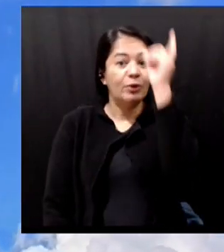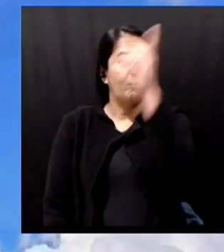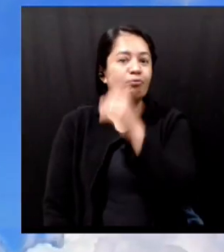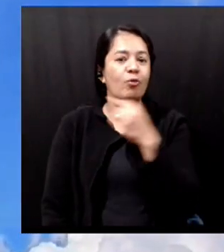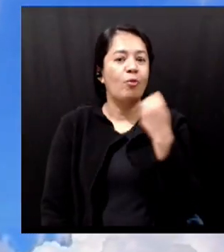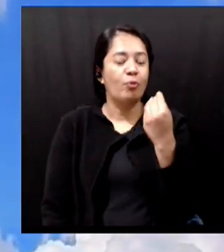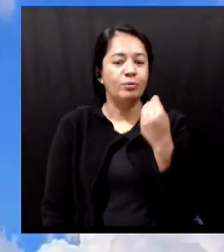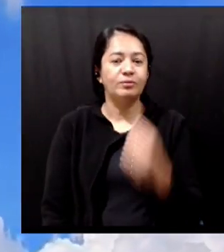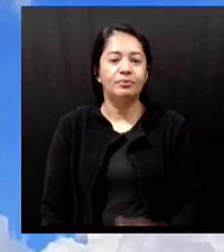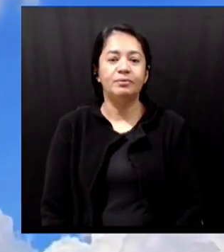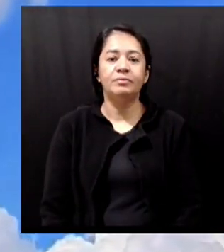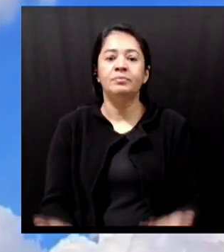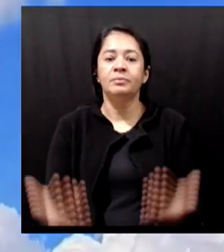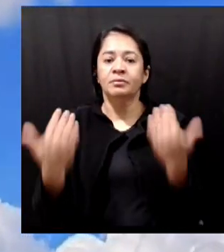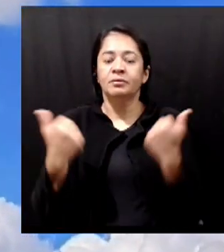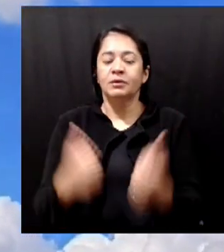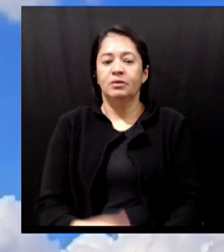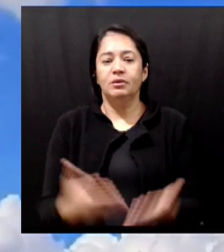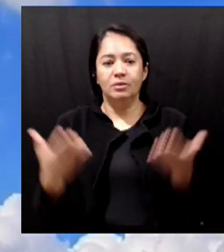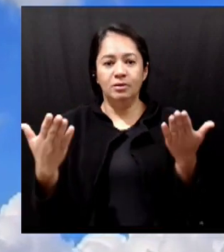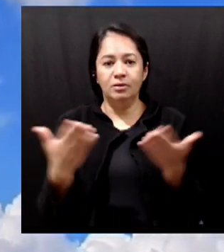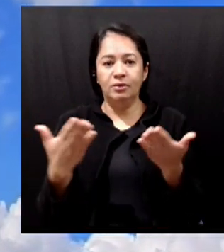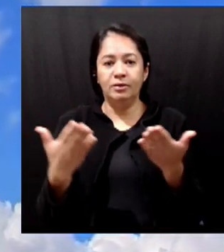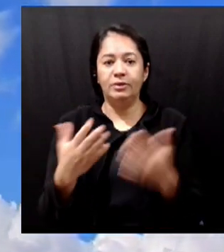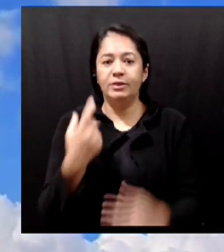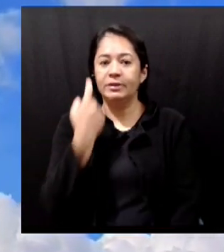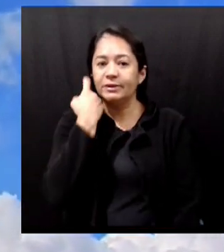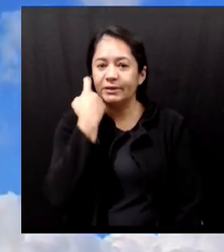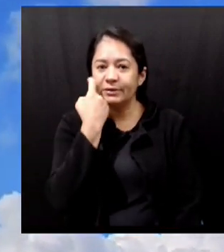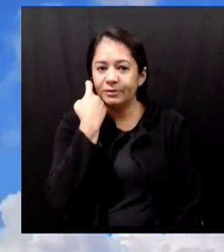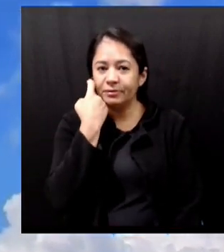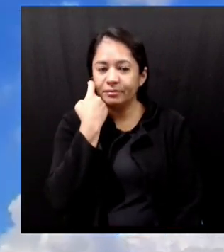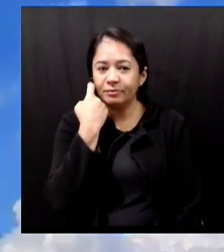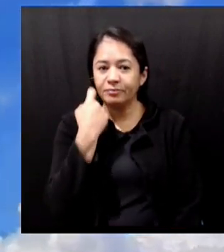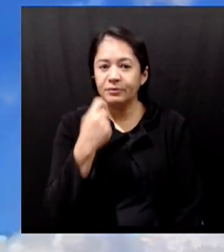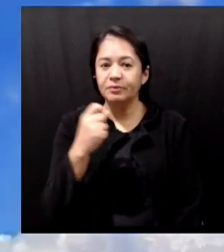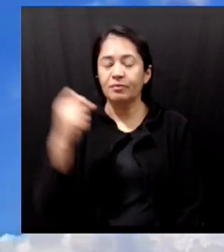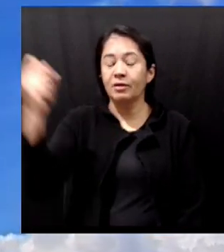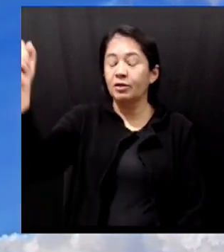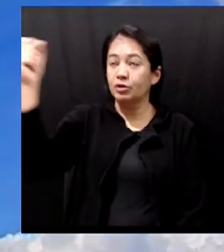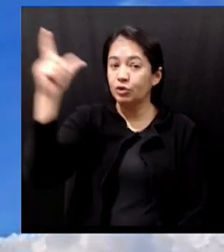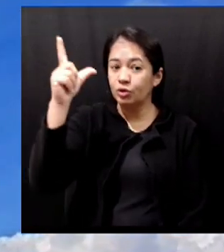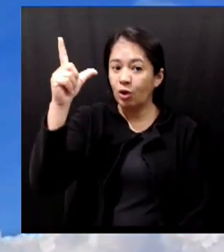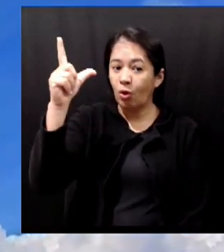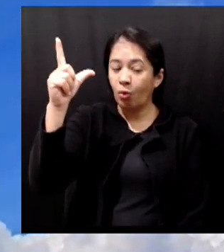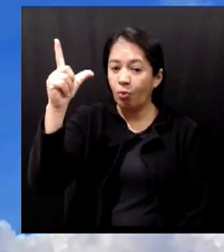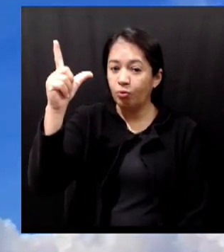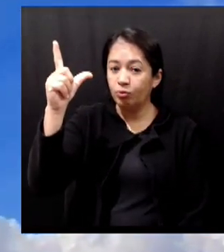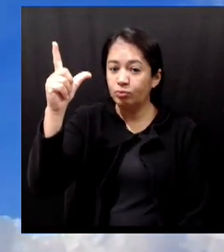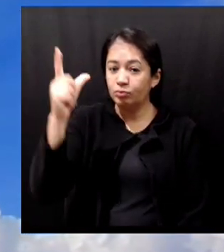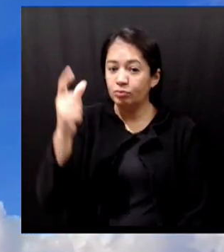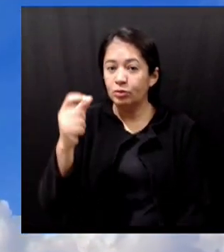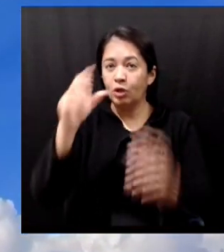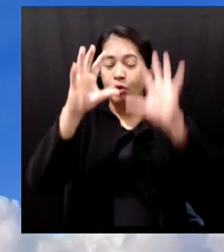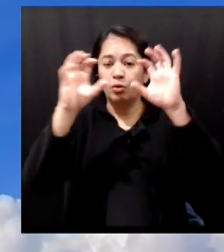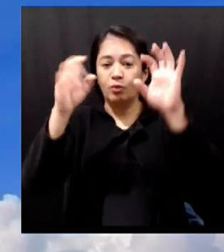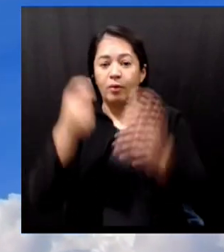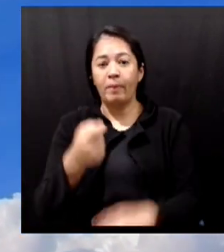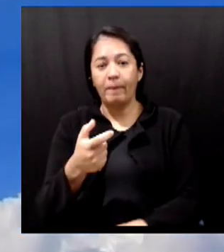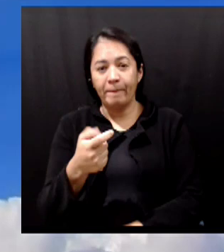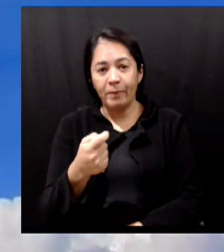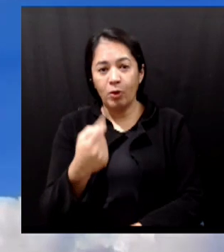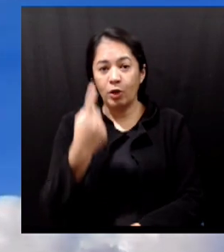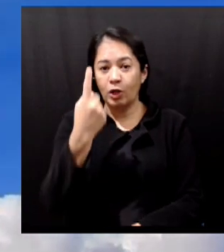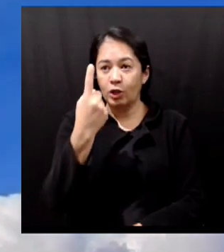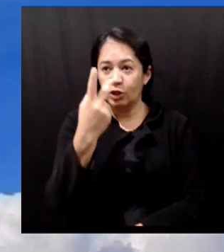do tempo para hoje, sexta-feira. Dia de sol, com poucas nuvens, mínima 12, máxima 21. Ah, nossa,